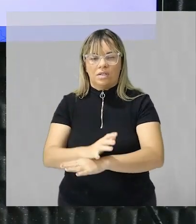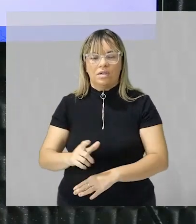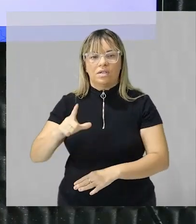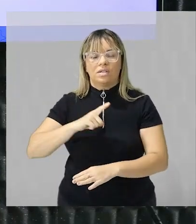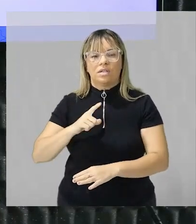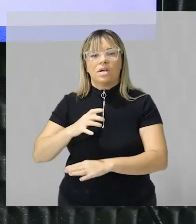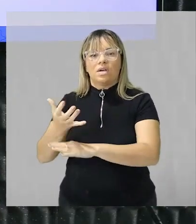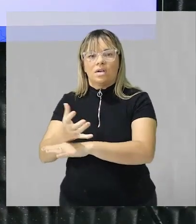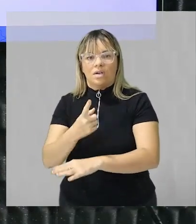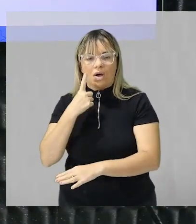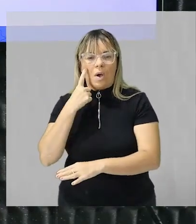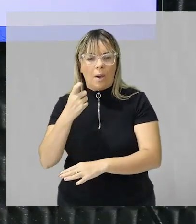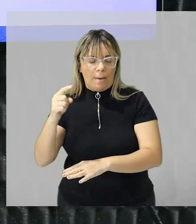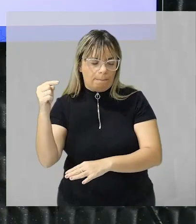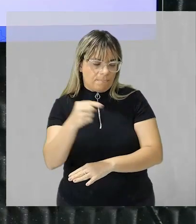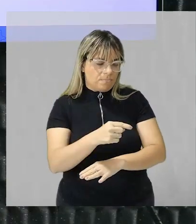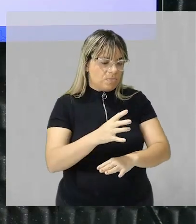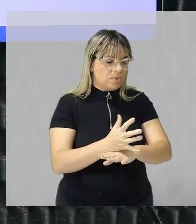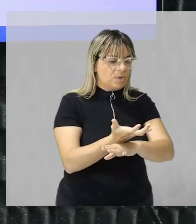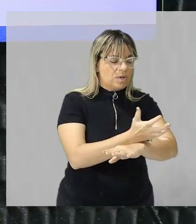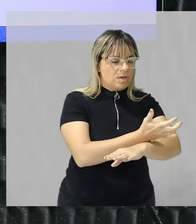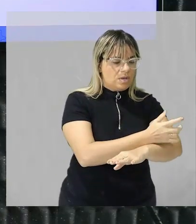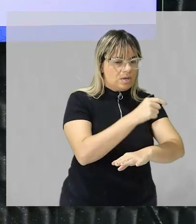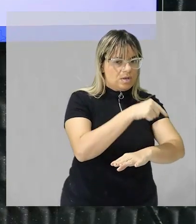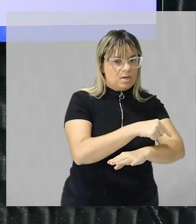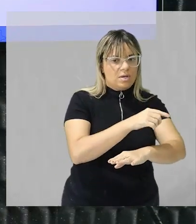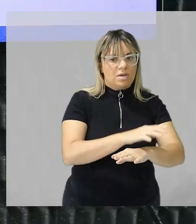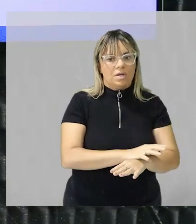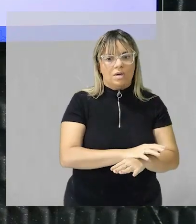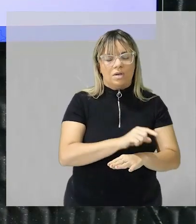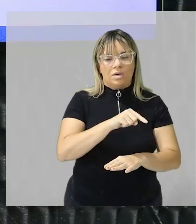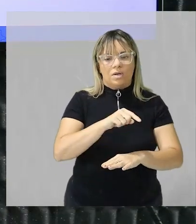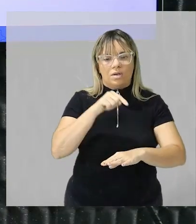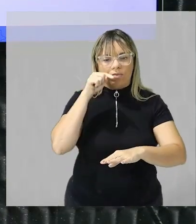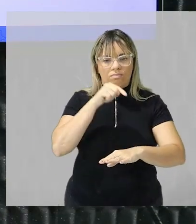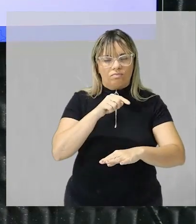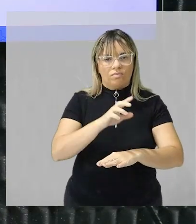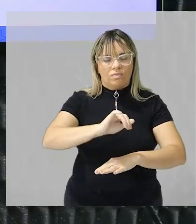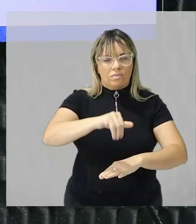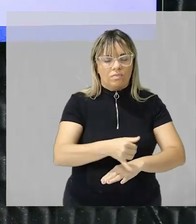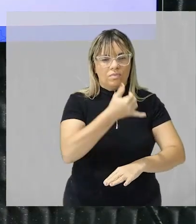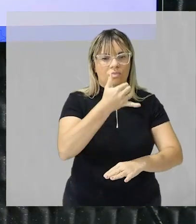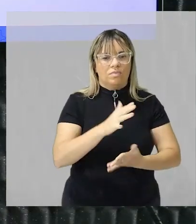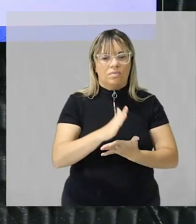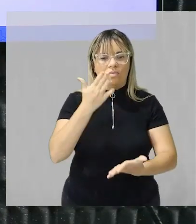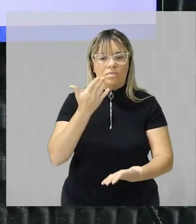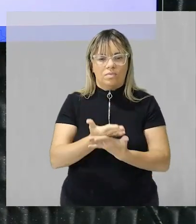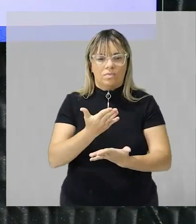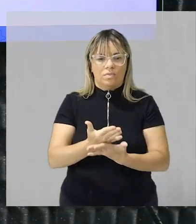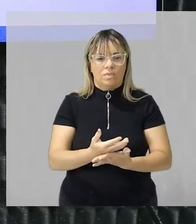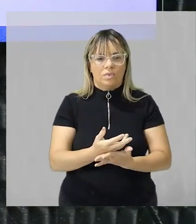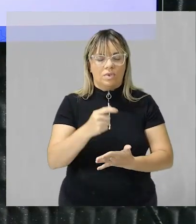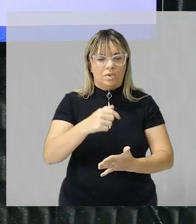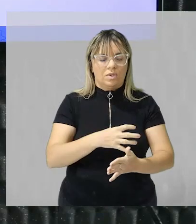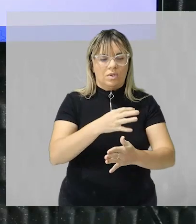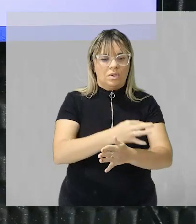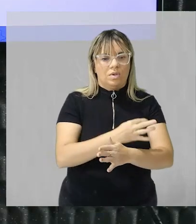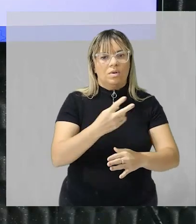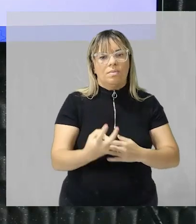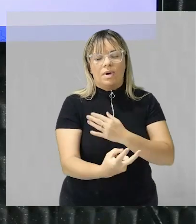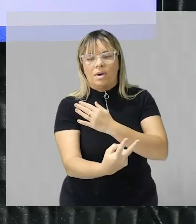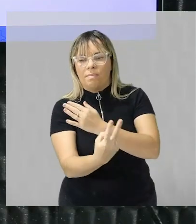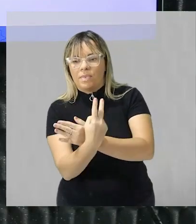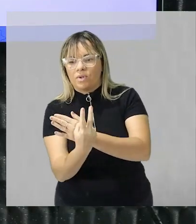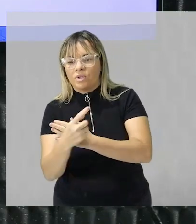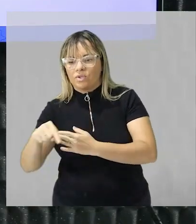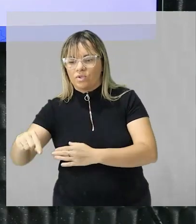eles aproveitaram a erva daninha para poder estudar o gene que ela tinha que promovia essa resistência. E aí conseguiram resolver